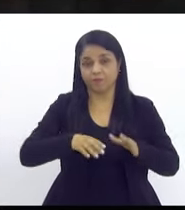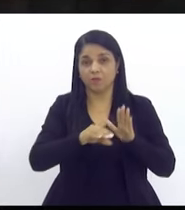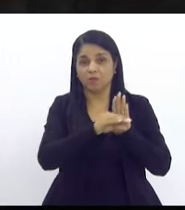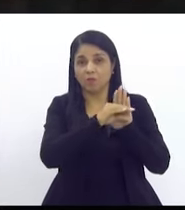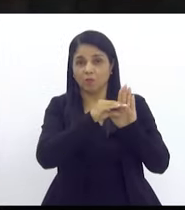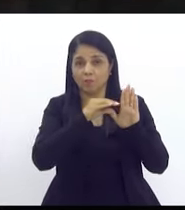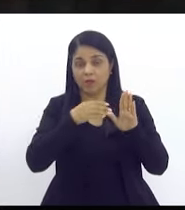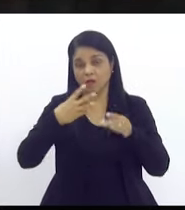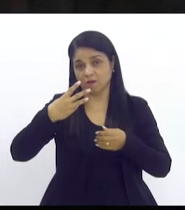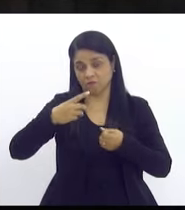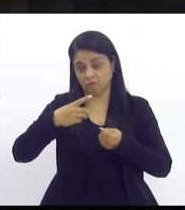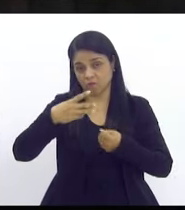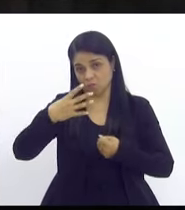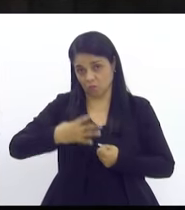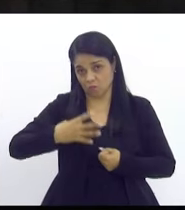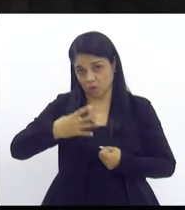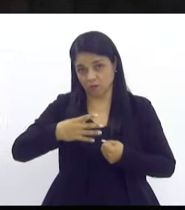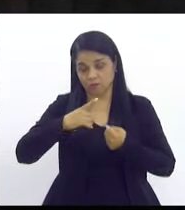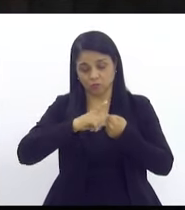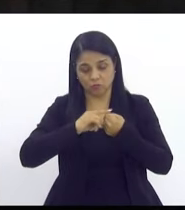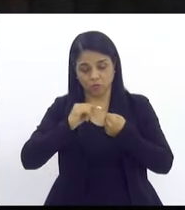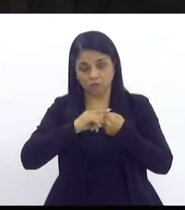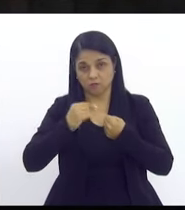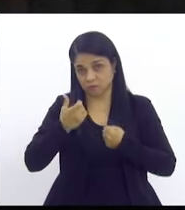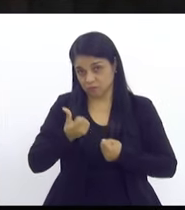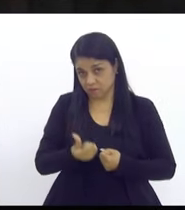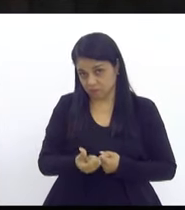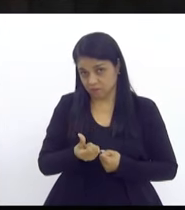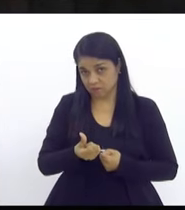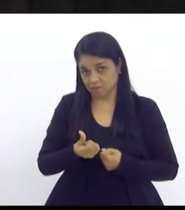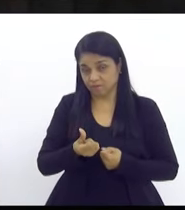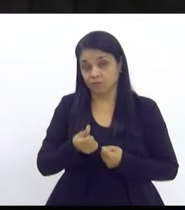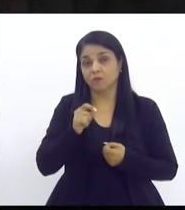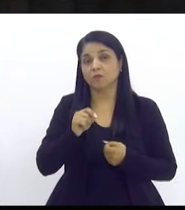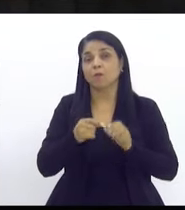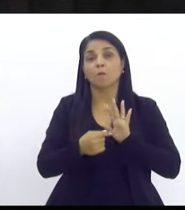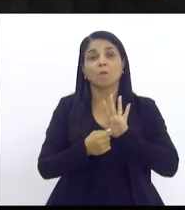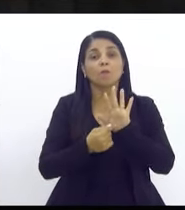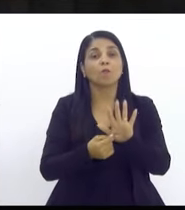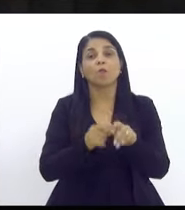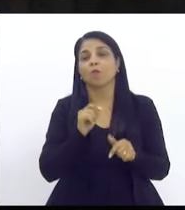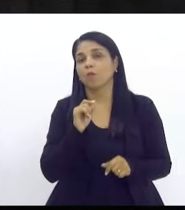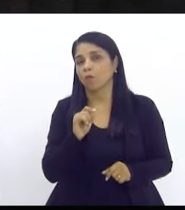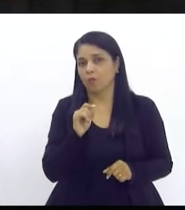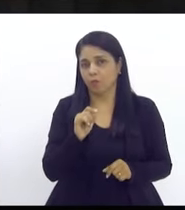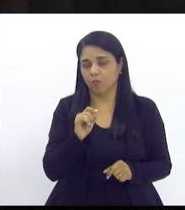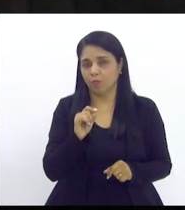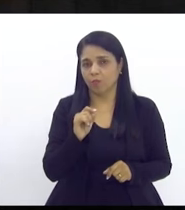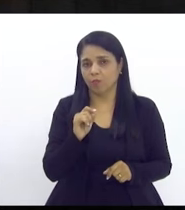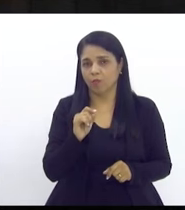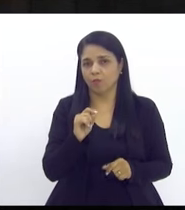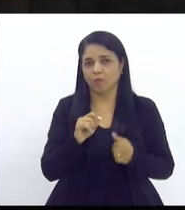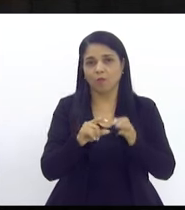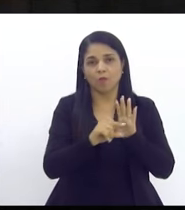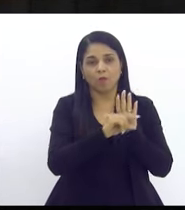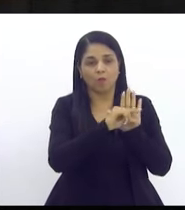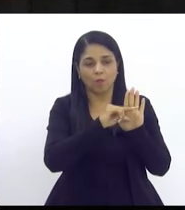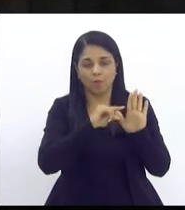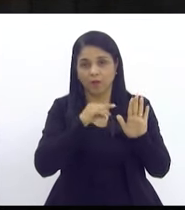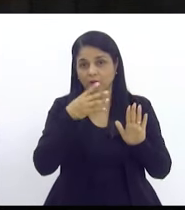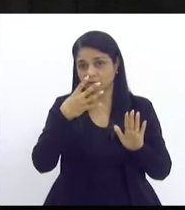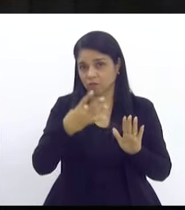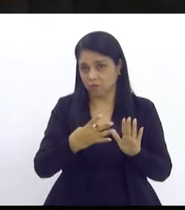parágrafo 4º do artigo 6º vai tratar dessa matéria. O que diz o parágrafo